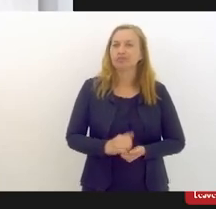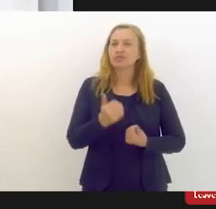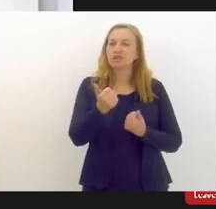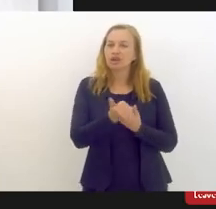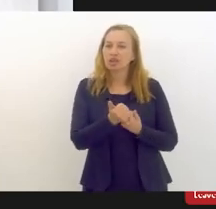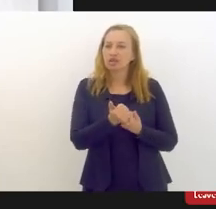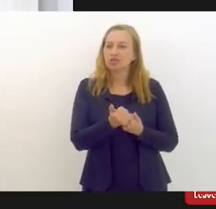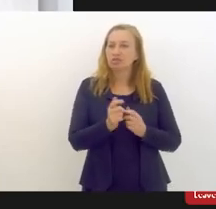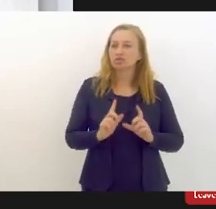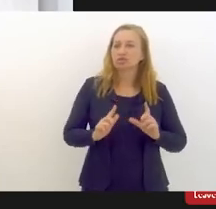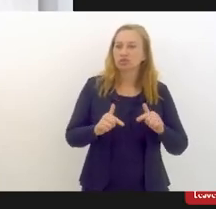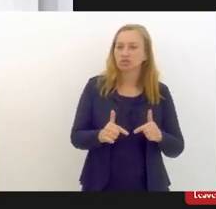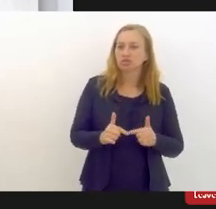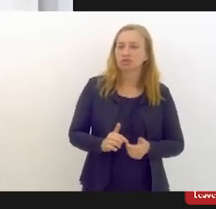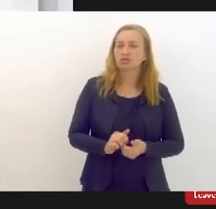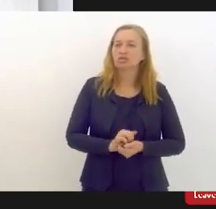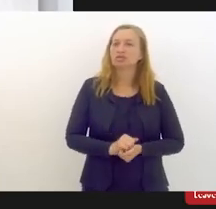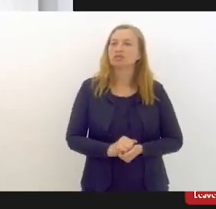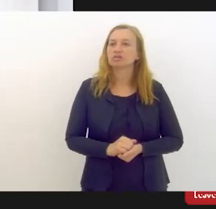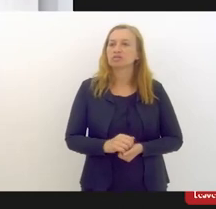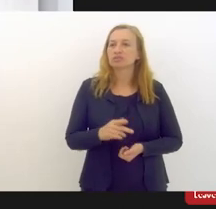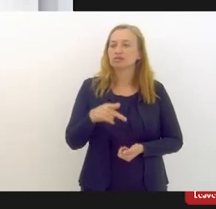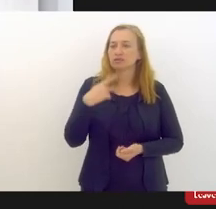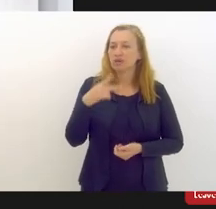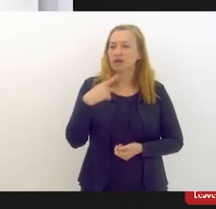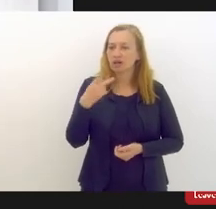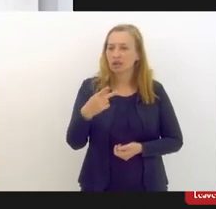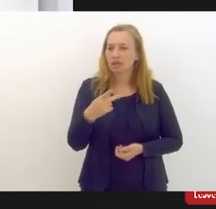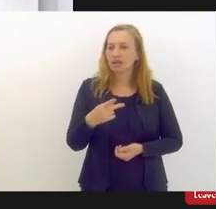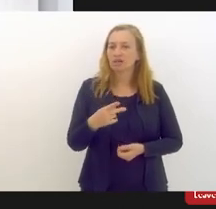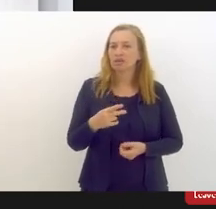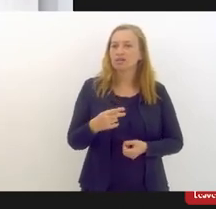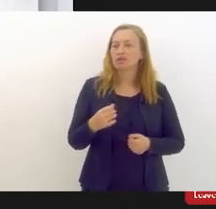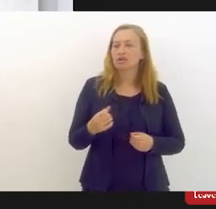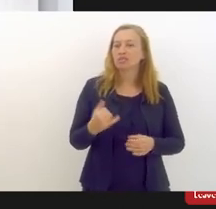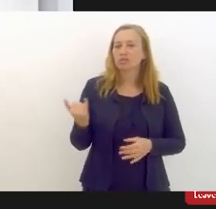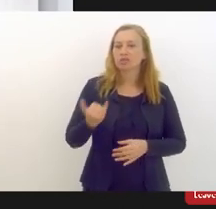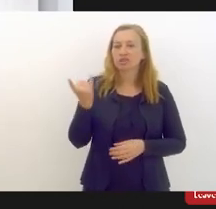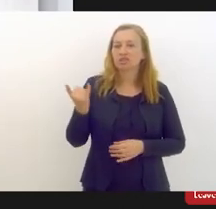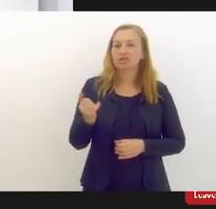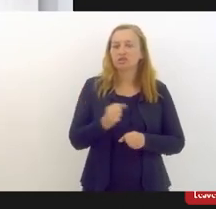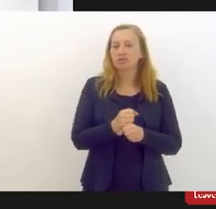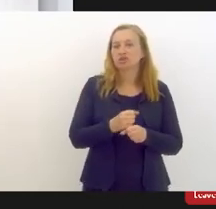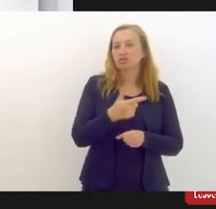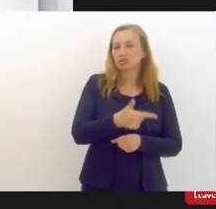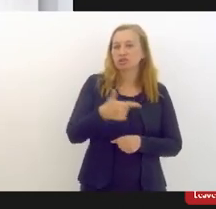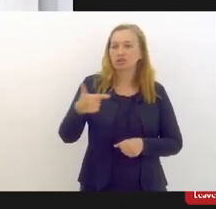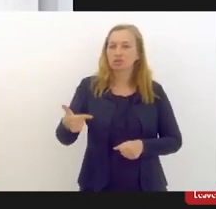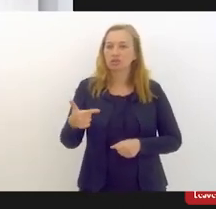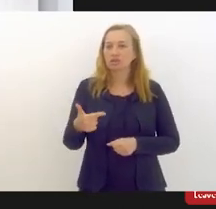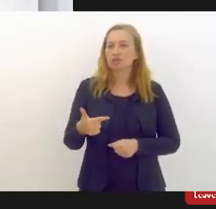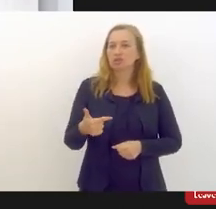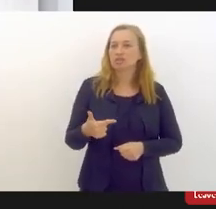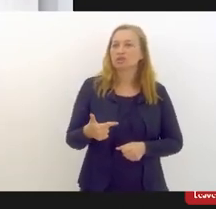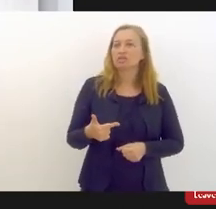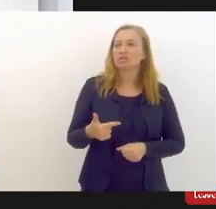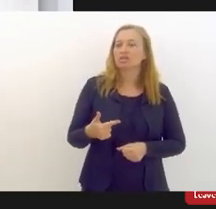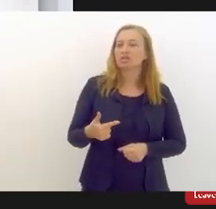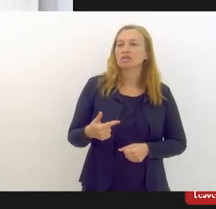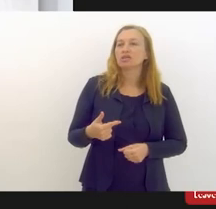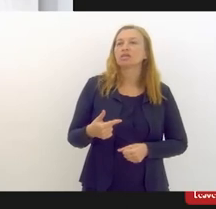parceiras também. Cabe ressaltar o marco de 22 para o retorno presencial em 100% das escolas. As